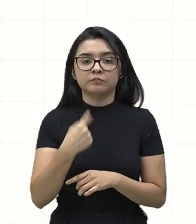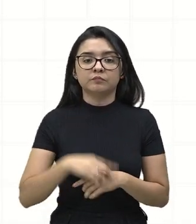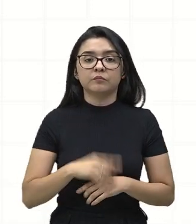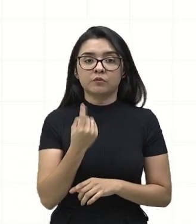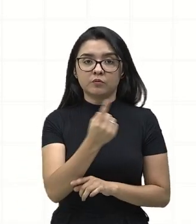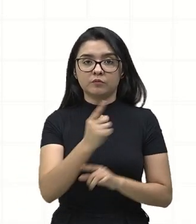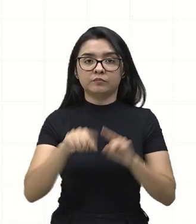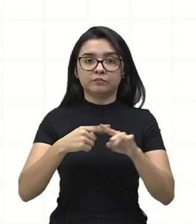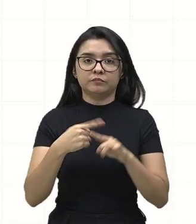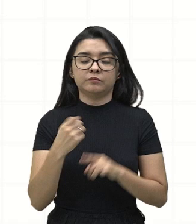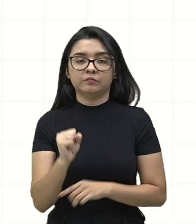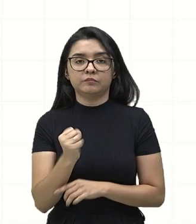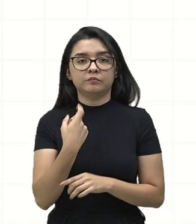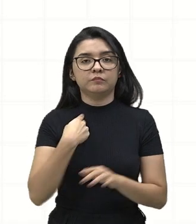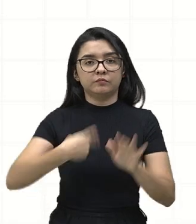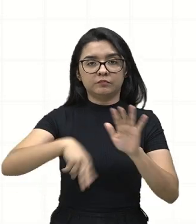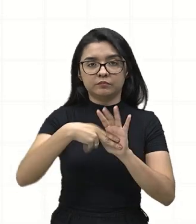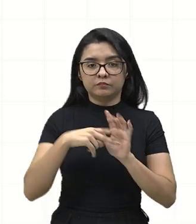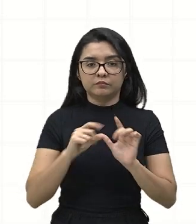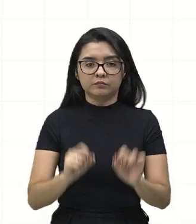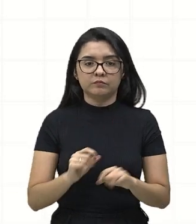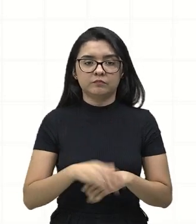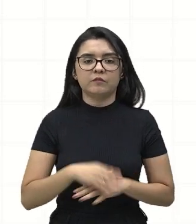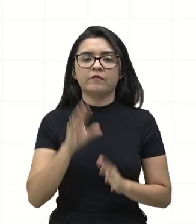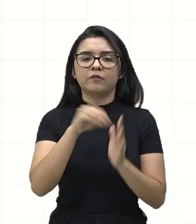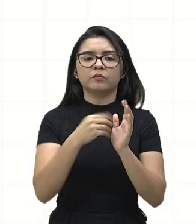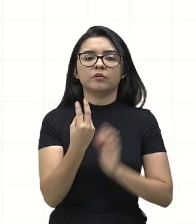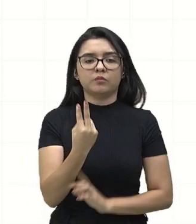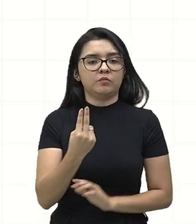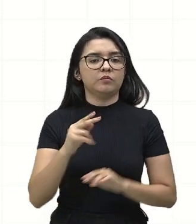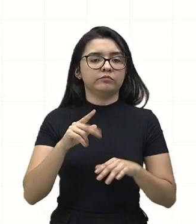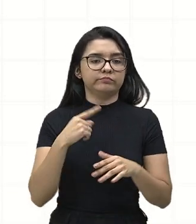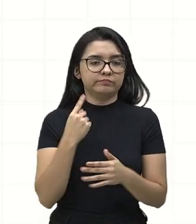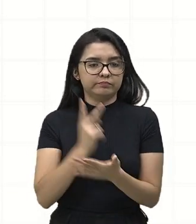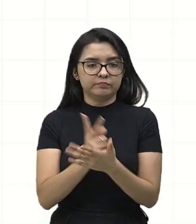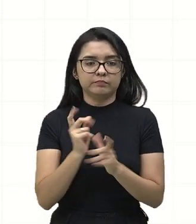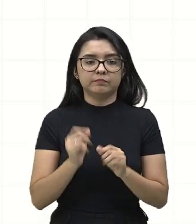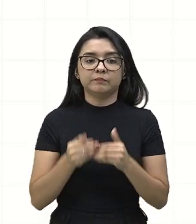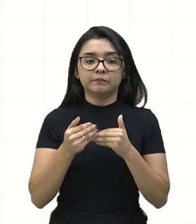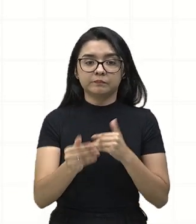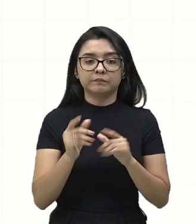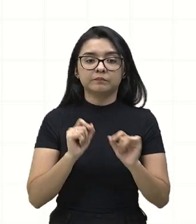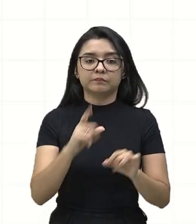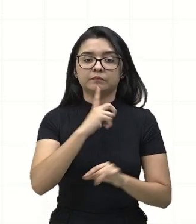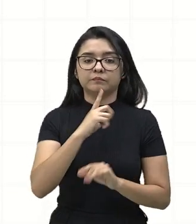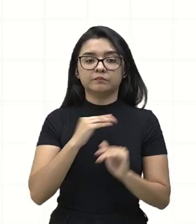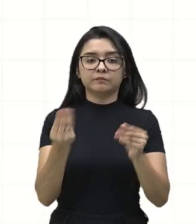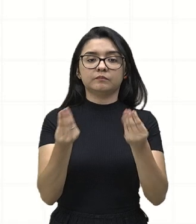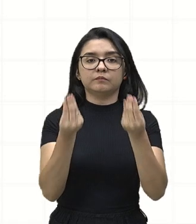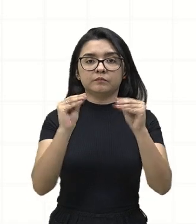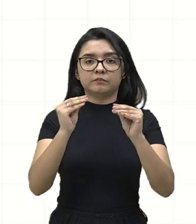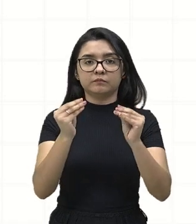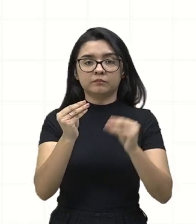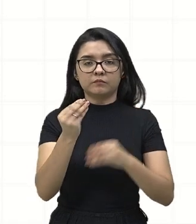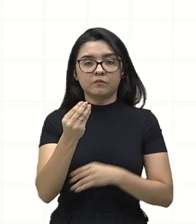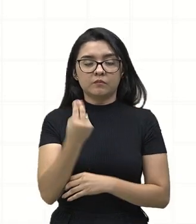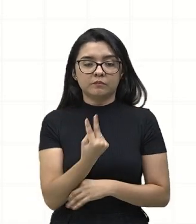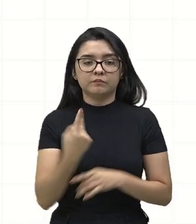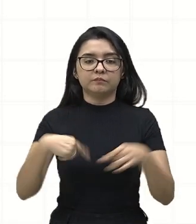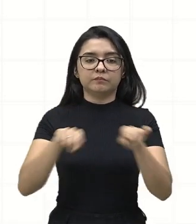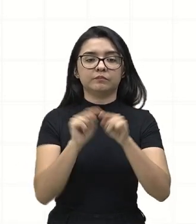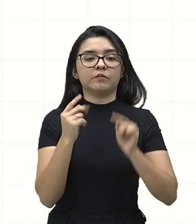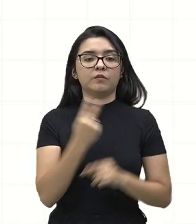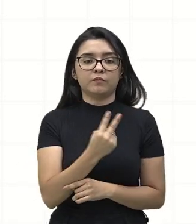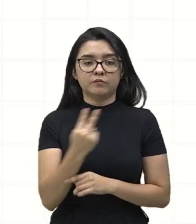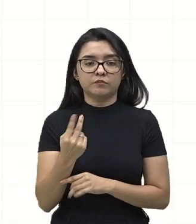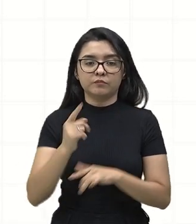8, 8 para 10, faltam 2. Agora sim. Aí a gente abaixa o 2 e vamos ter 22